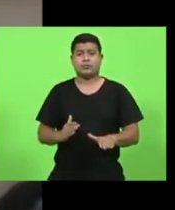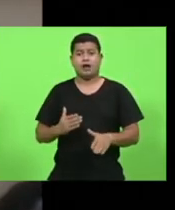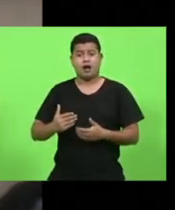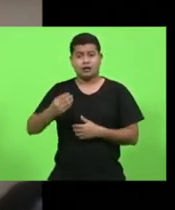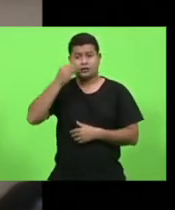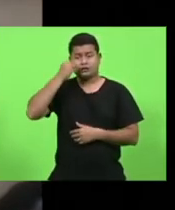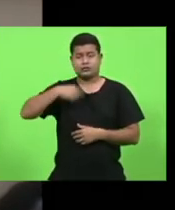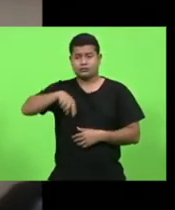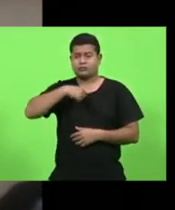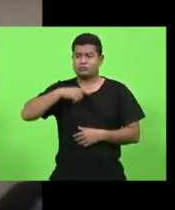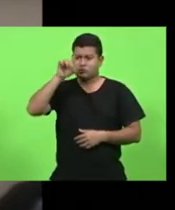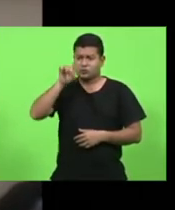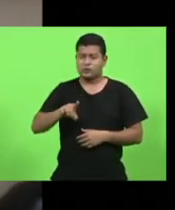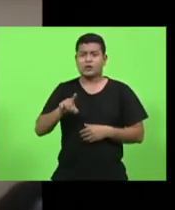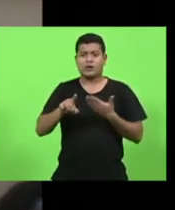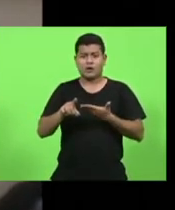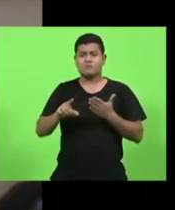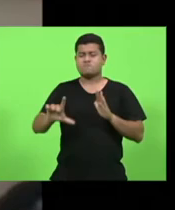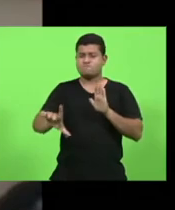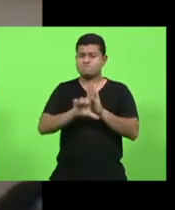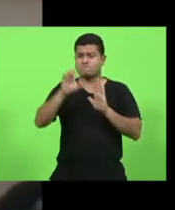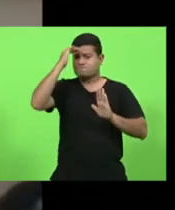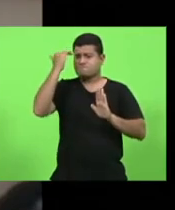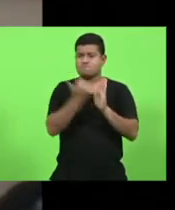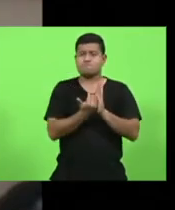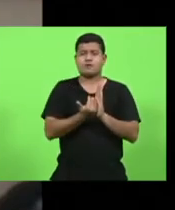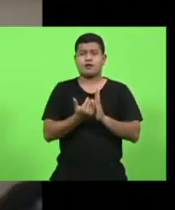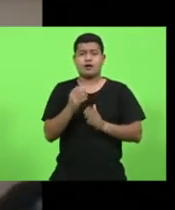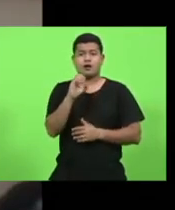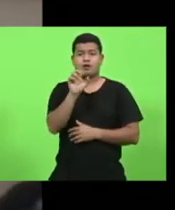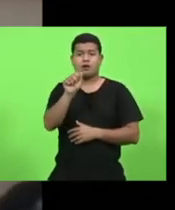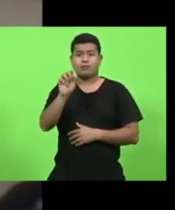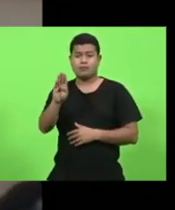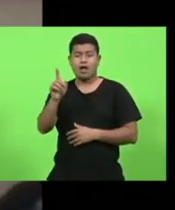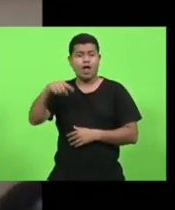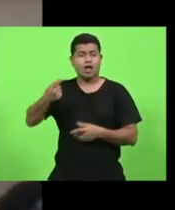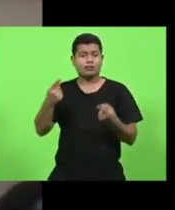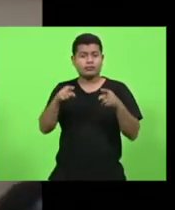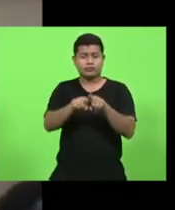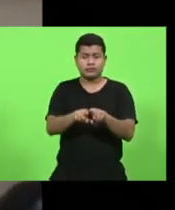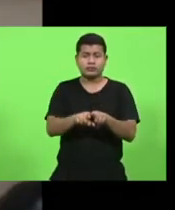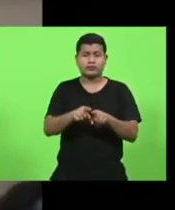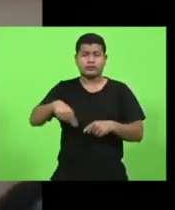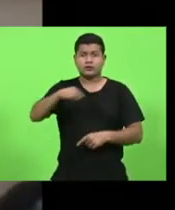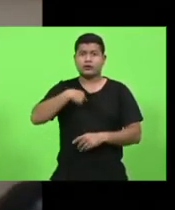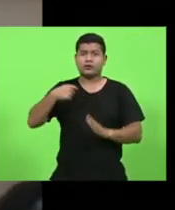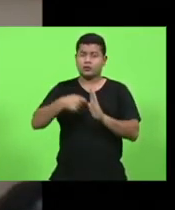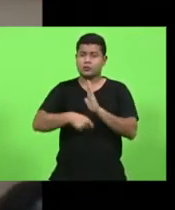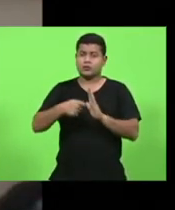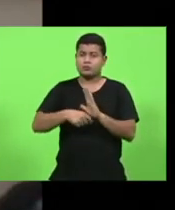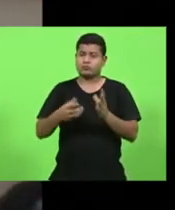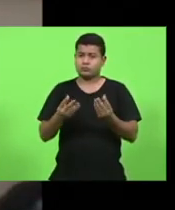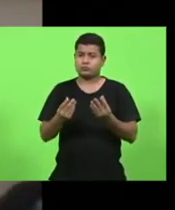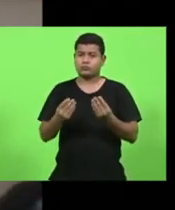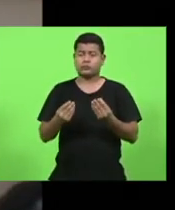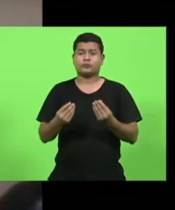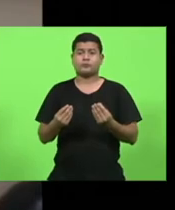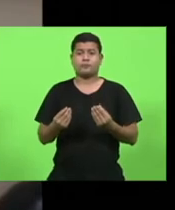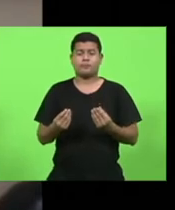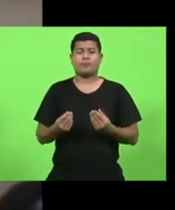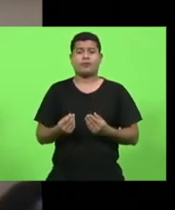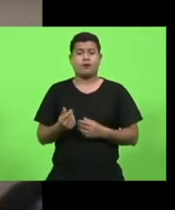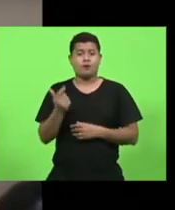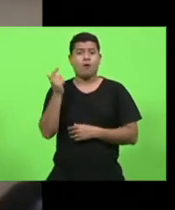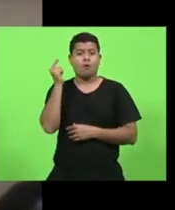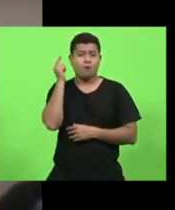nossos direitos, e a OAB é parceira nesse sentido, e vamos lutar muito para que efetivamente